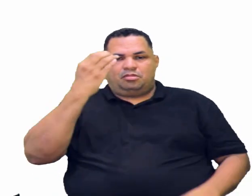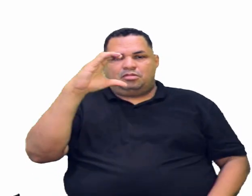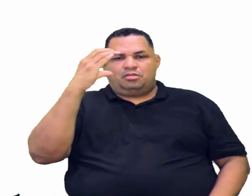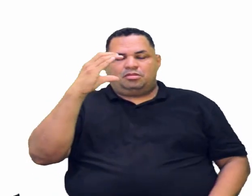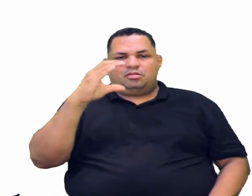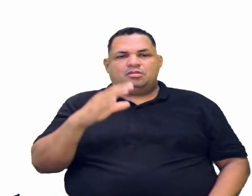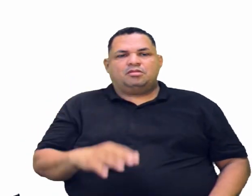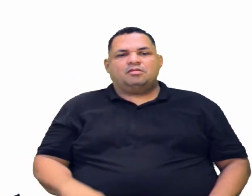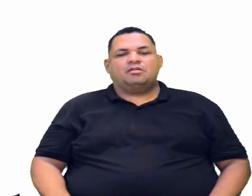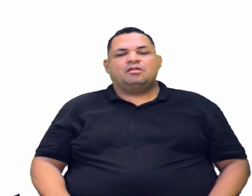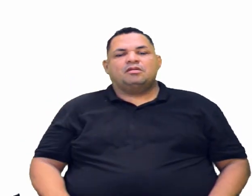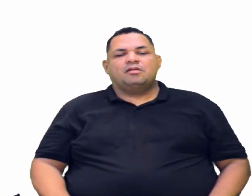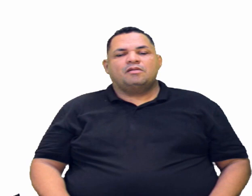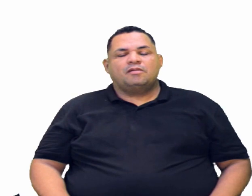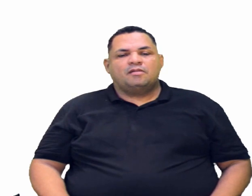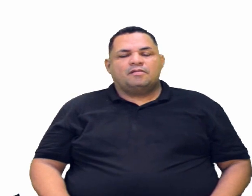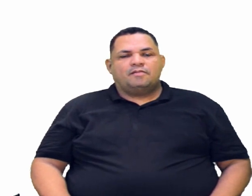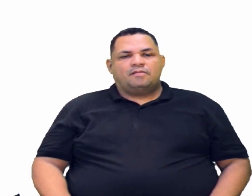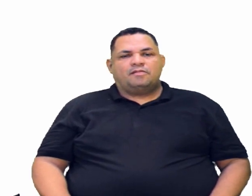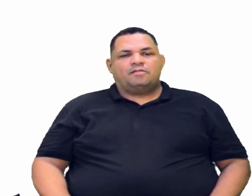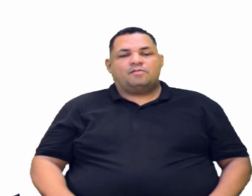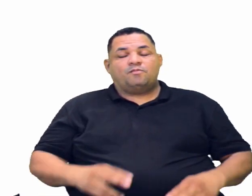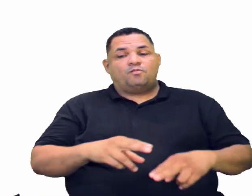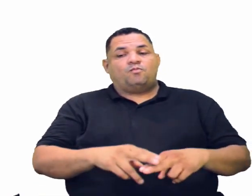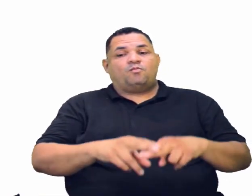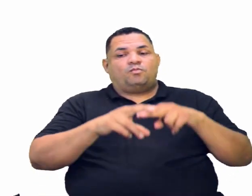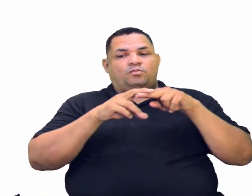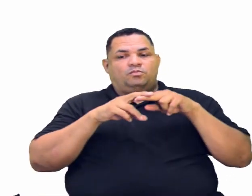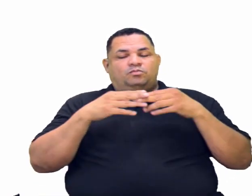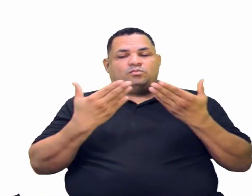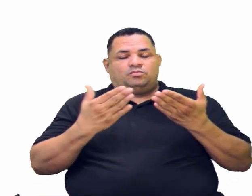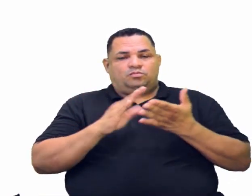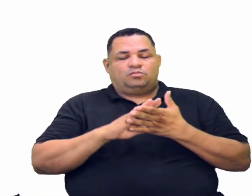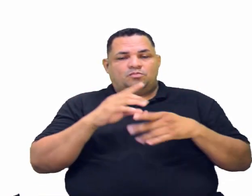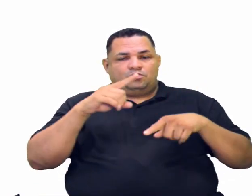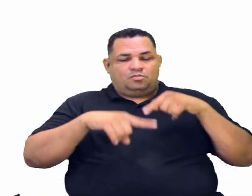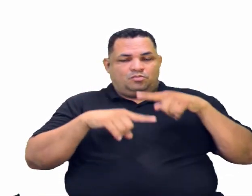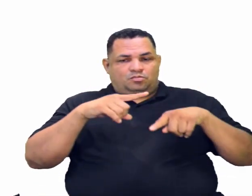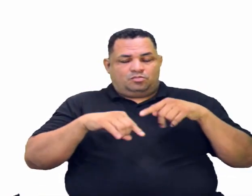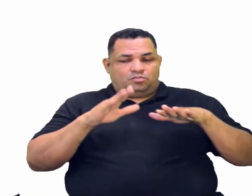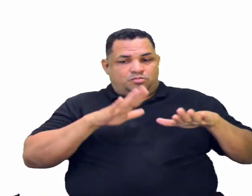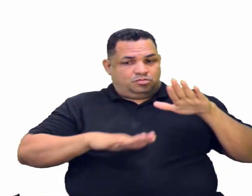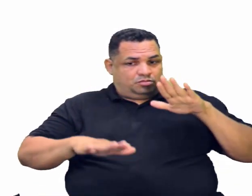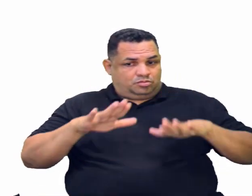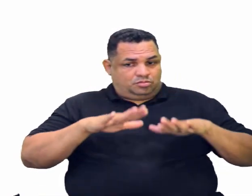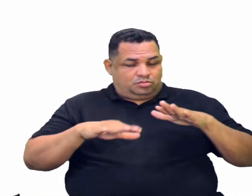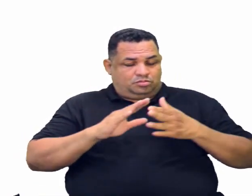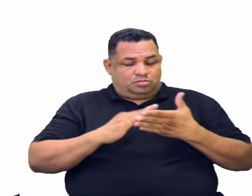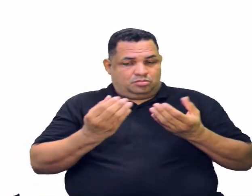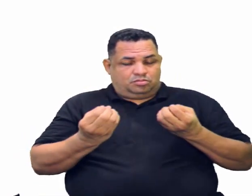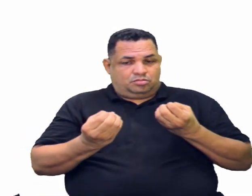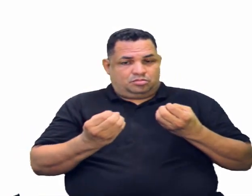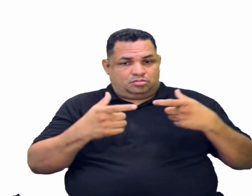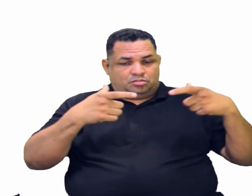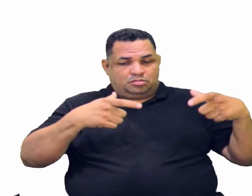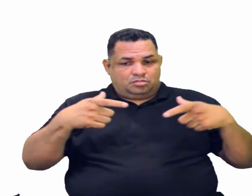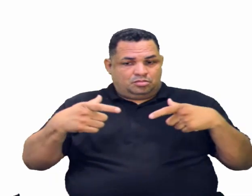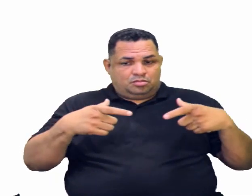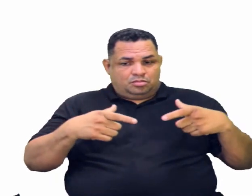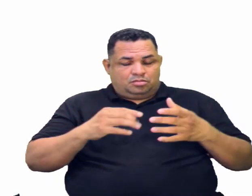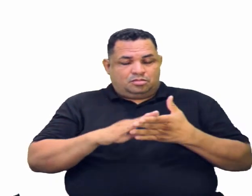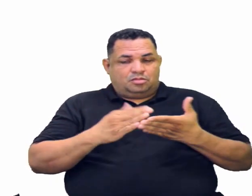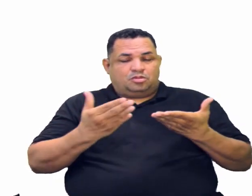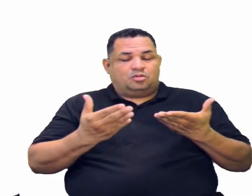carbono, do carbono onde a hidroxila está ligada. Por isso que o produto vai depender da posição da